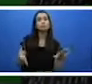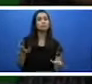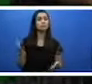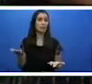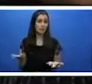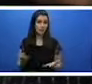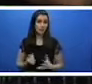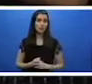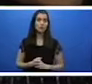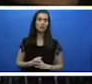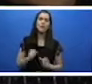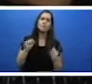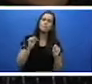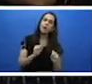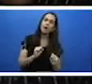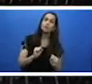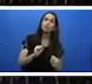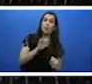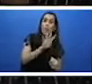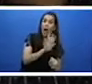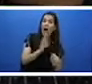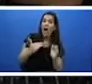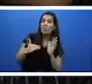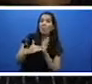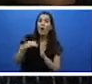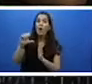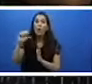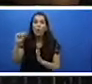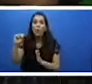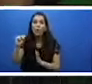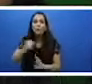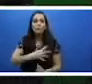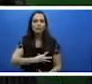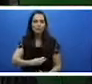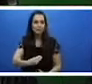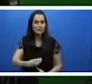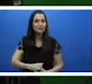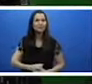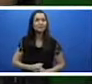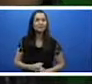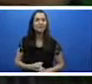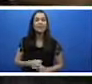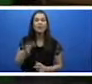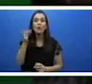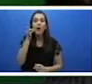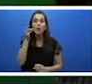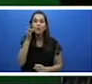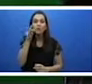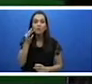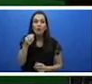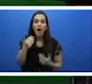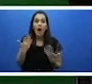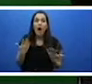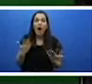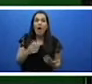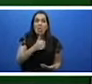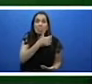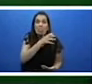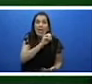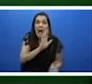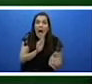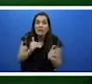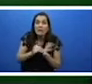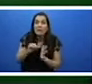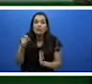raça, tá? Pode dar de 4 a 8 filhotes. E o camundongo, de 10 a